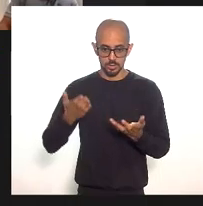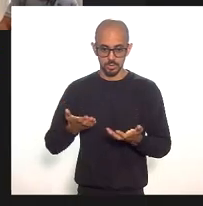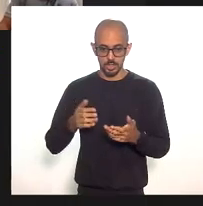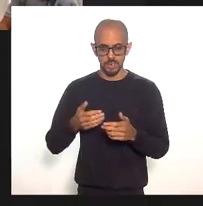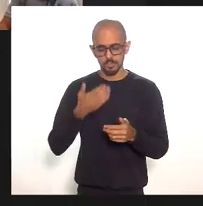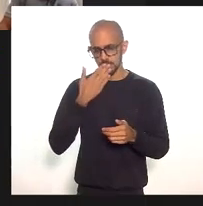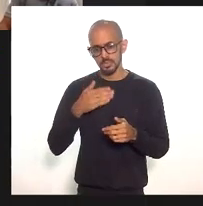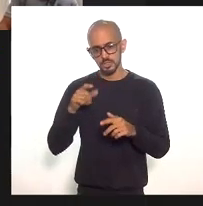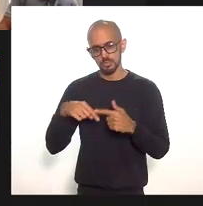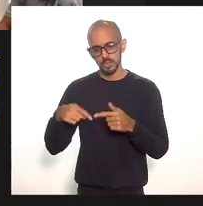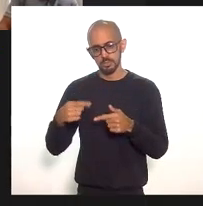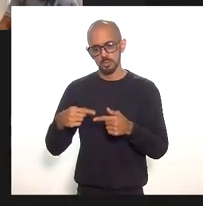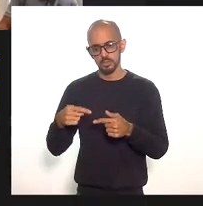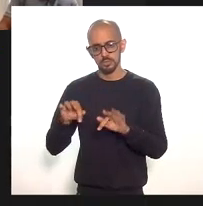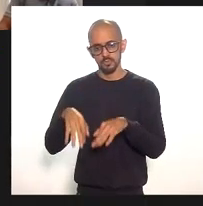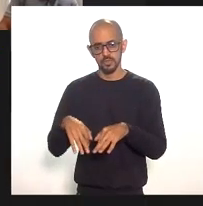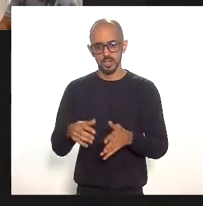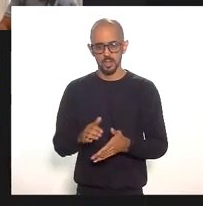final.